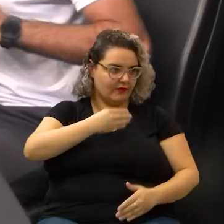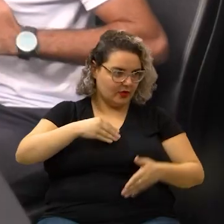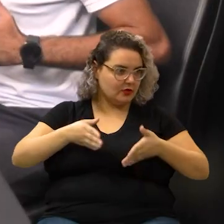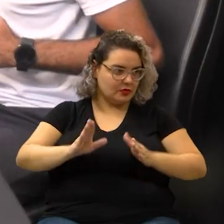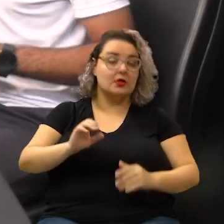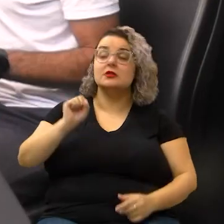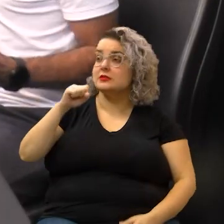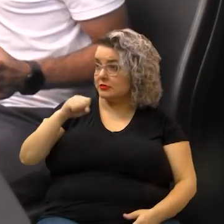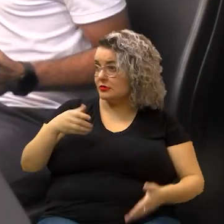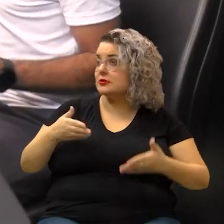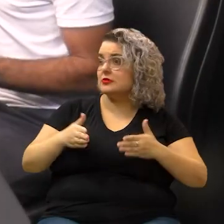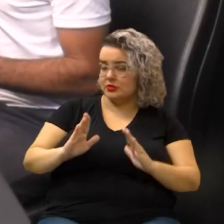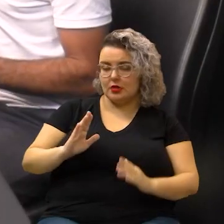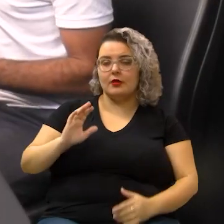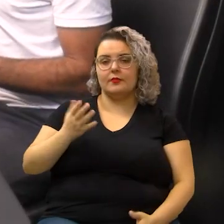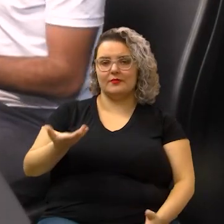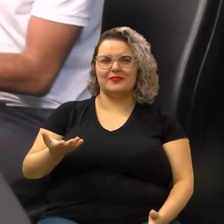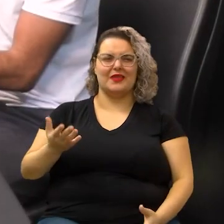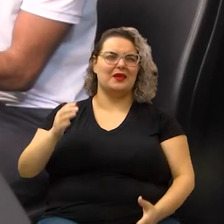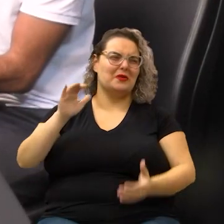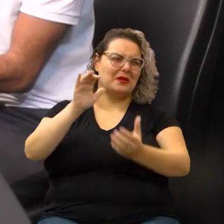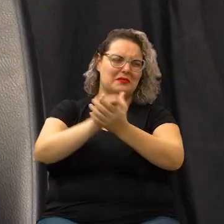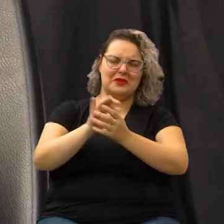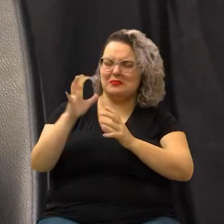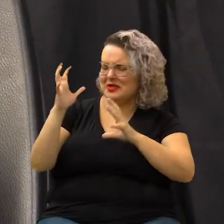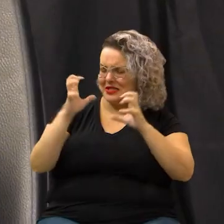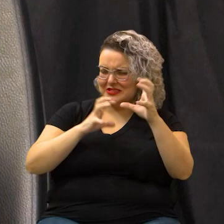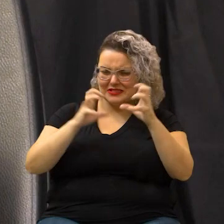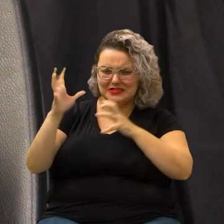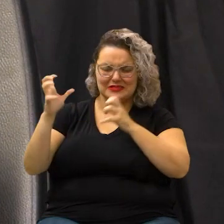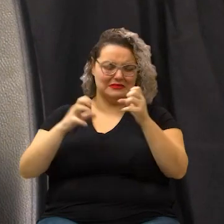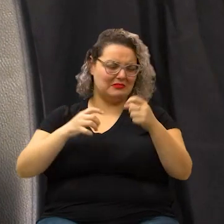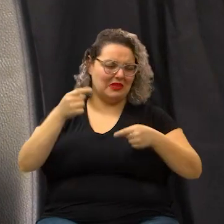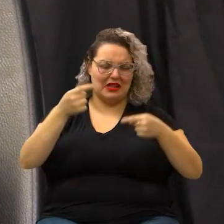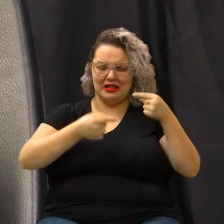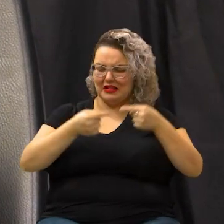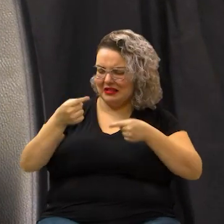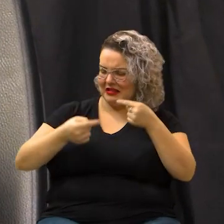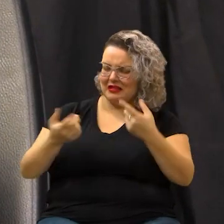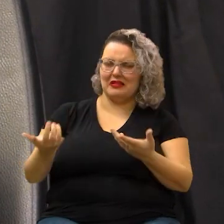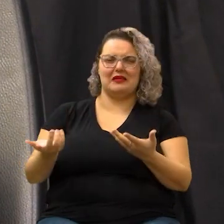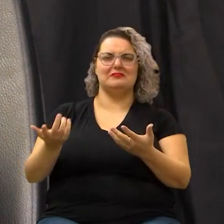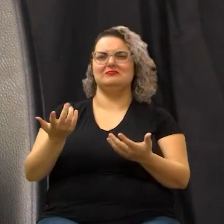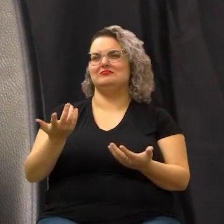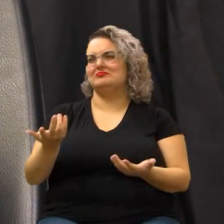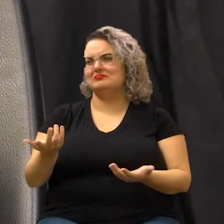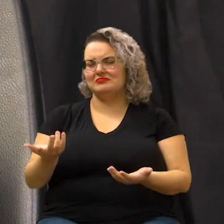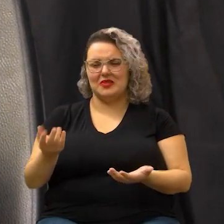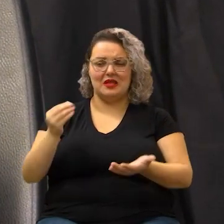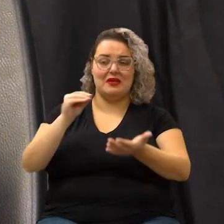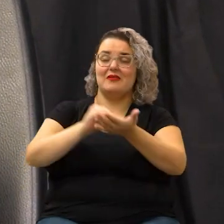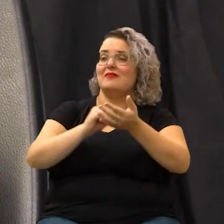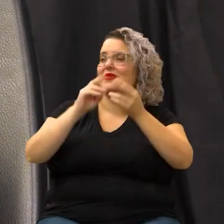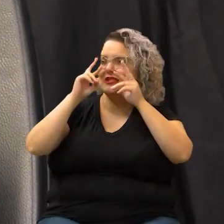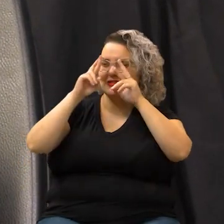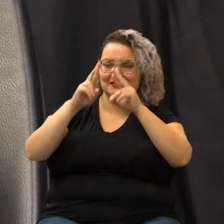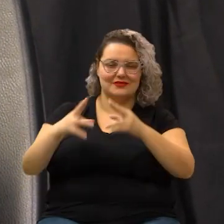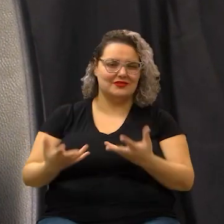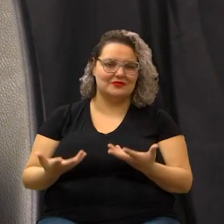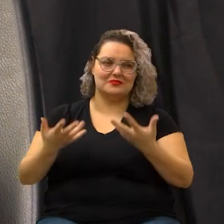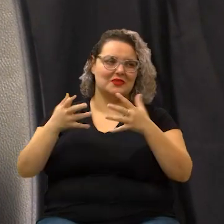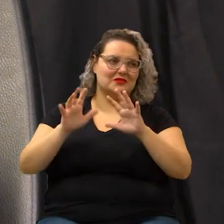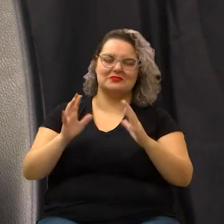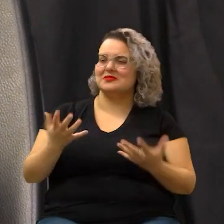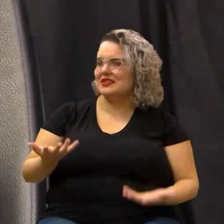Falei, não quero viver isso. Casamento com muita briga, com muita, discussão, falta